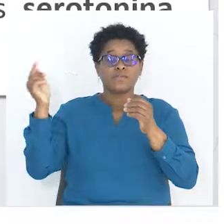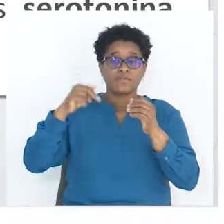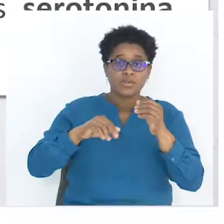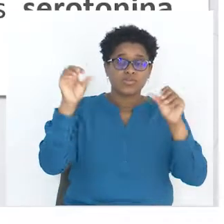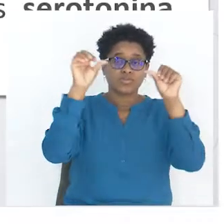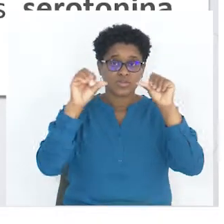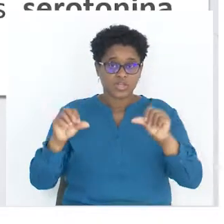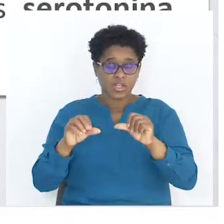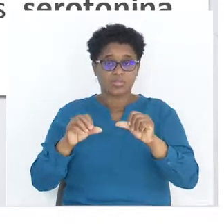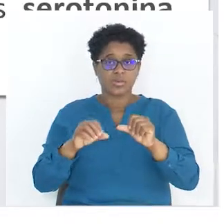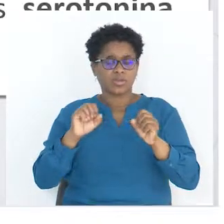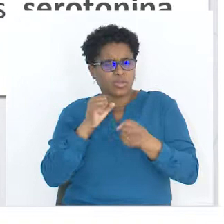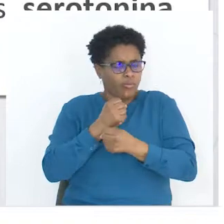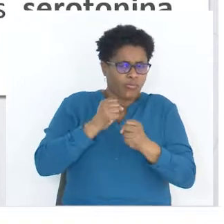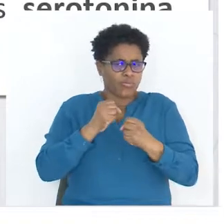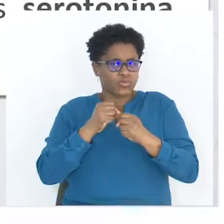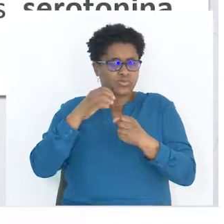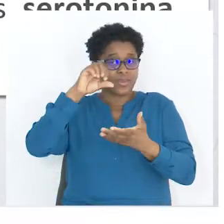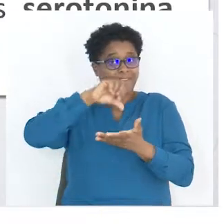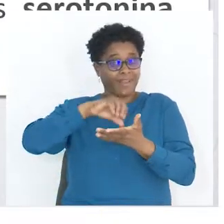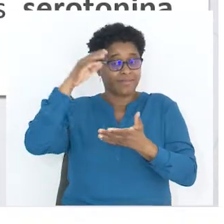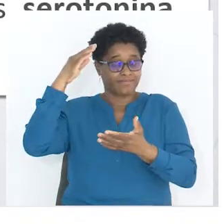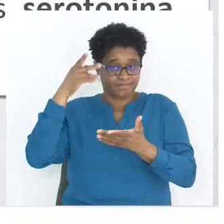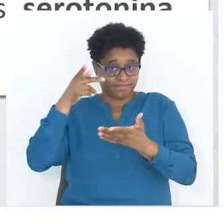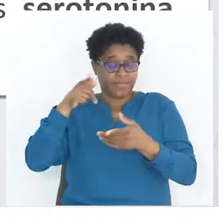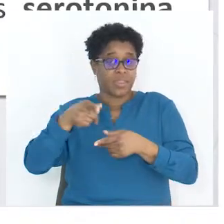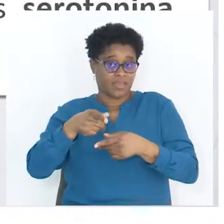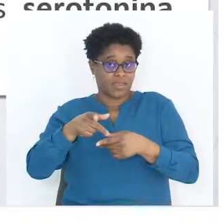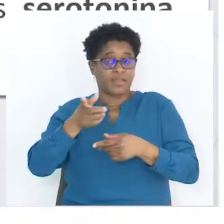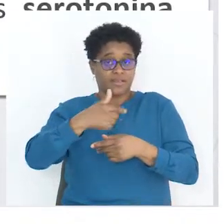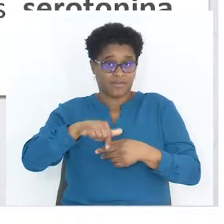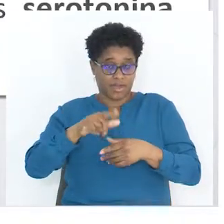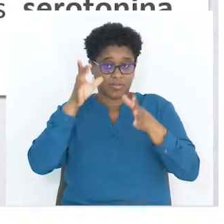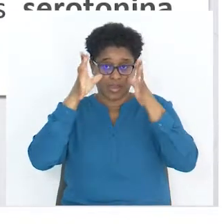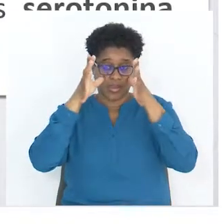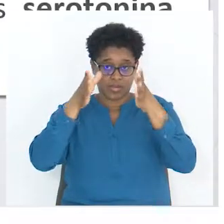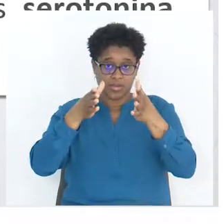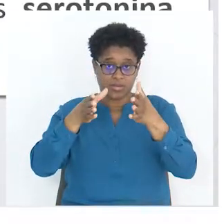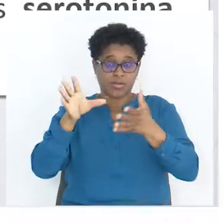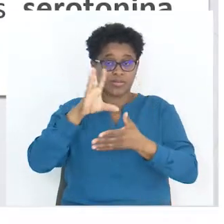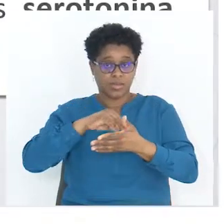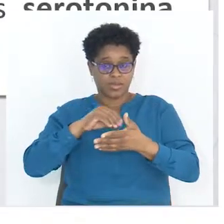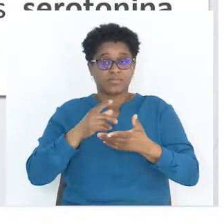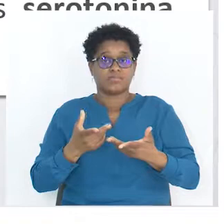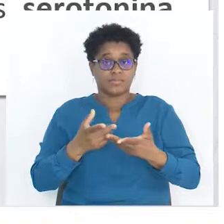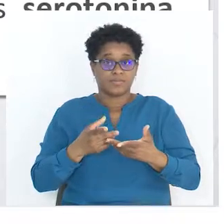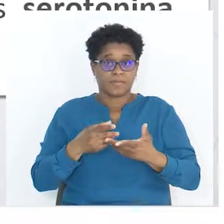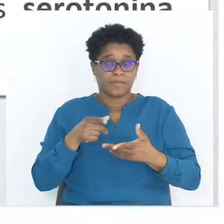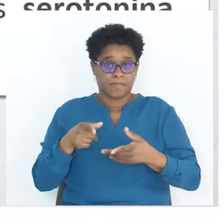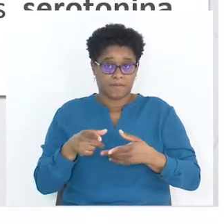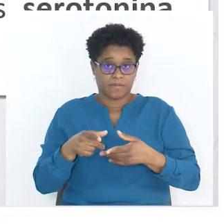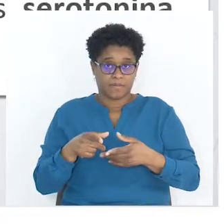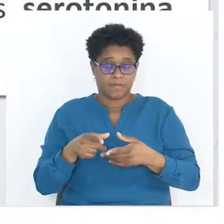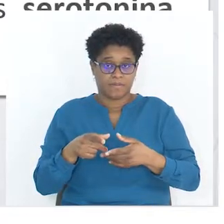do sistema nervoso central. Daí que devamos prestar mais atenção ao seu equilíbrio ou